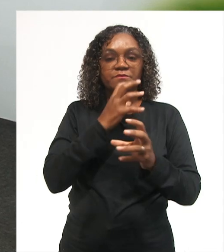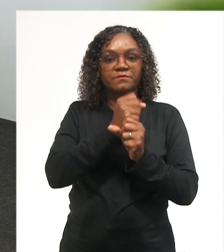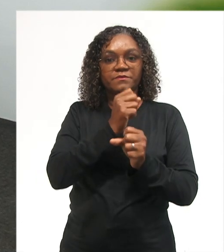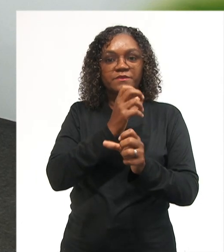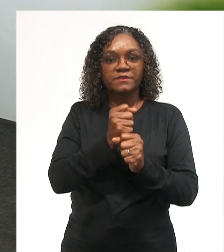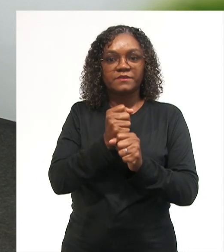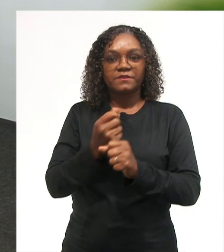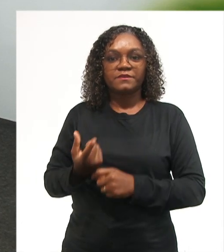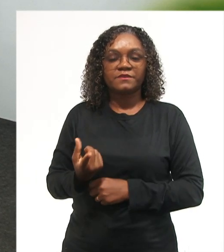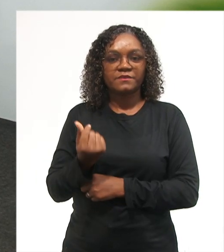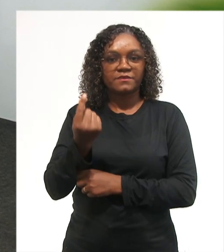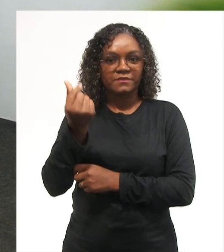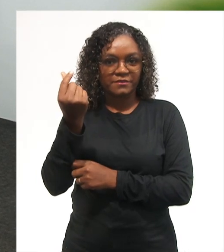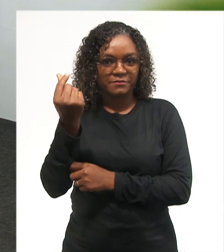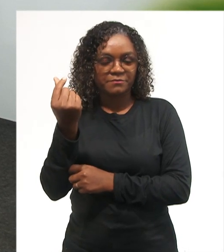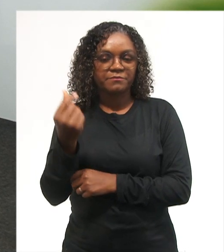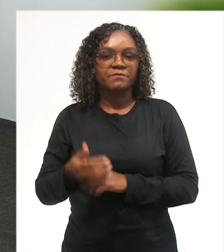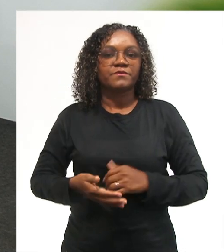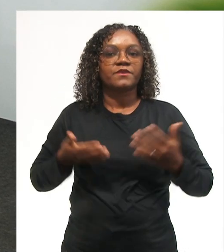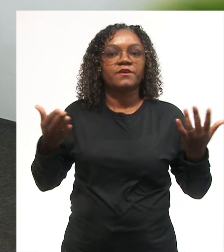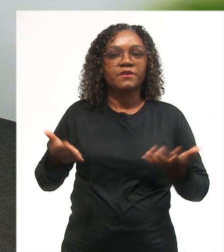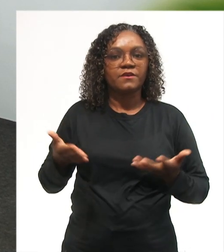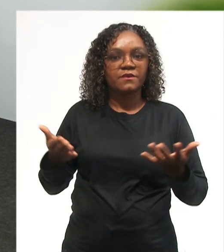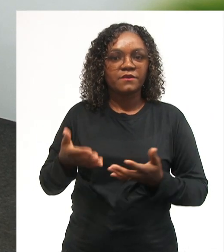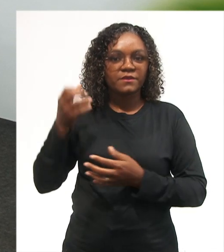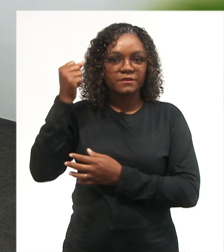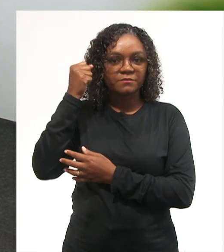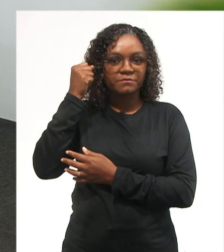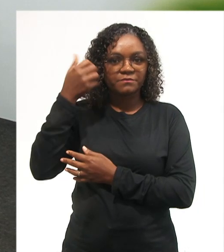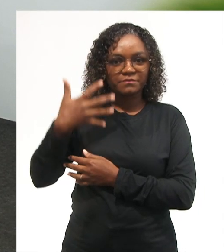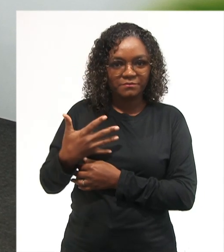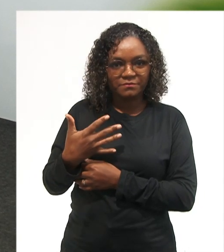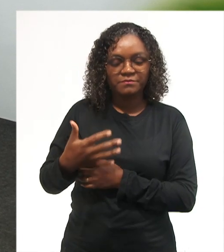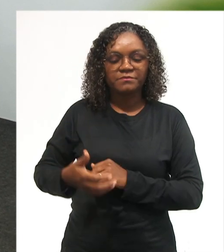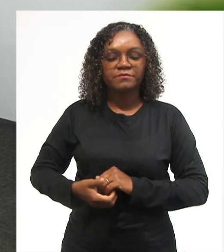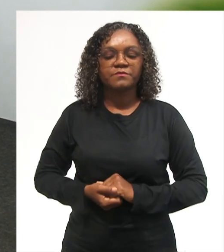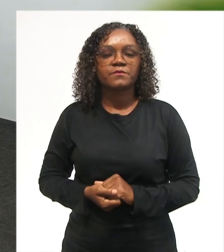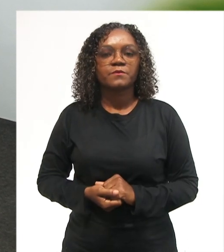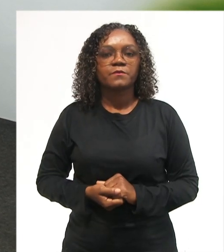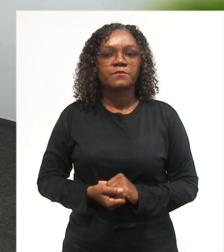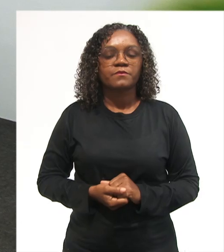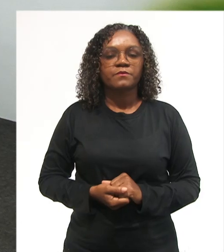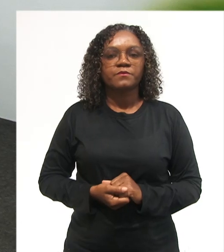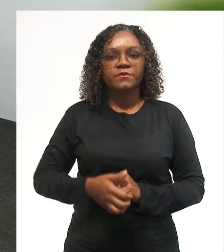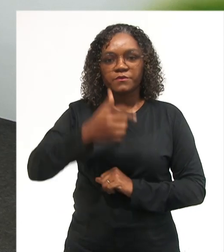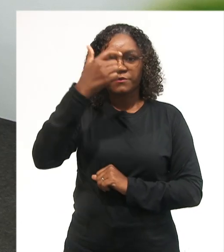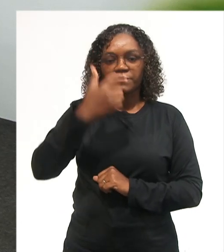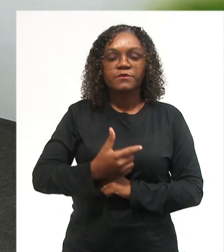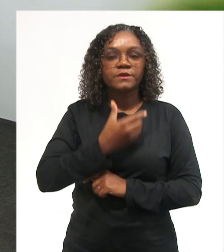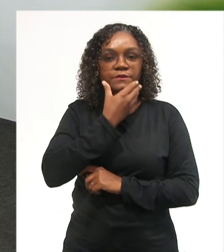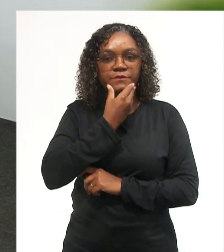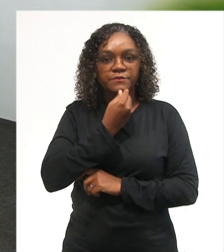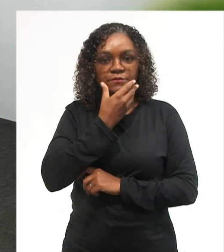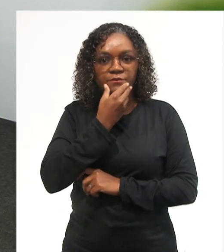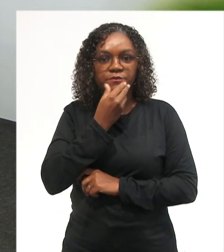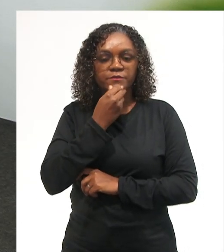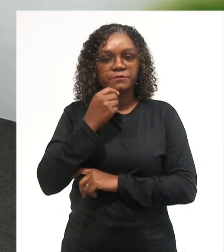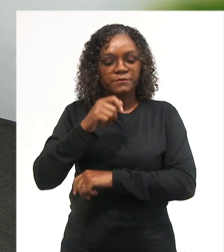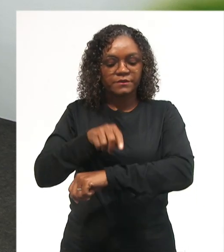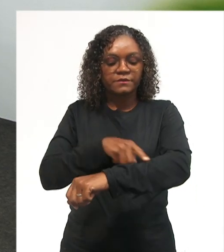e Orçamentária. Vou iniciar pela minha audiodescrição. Sou um homem